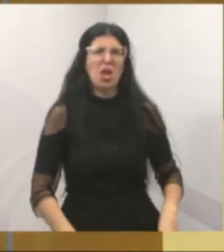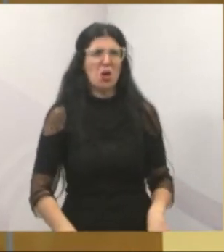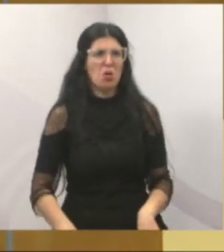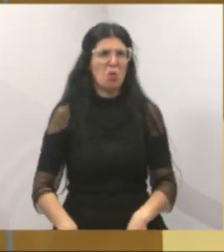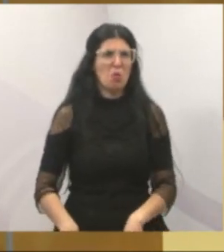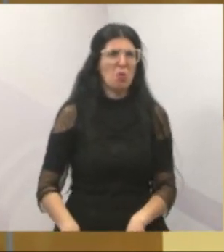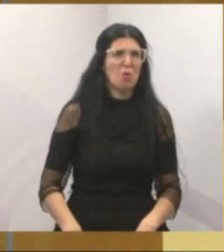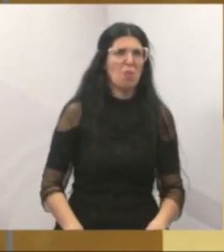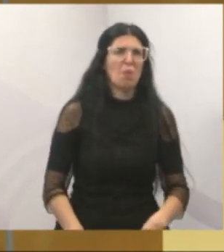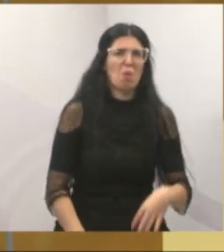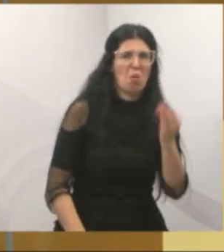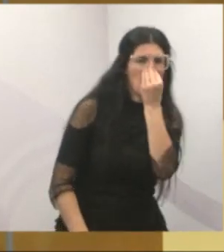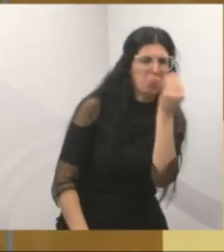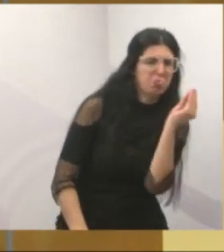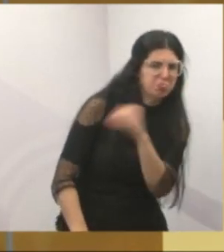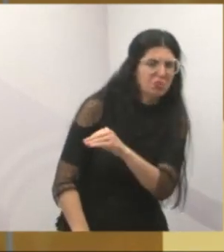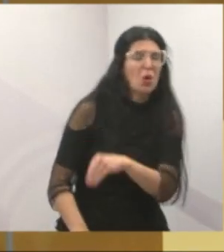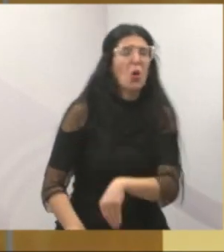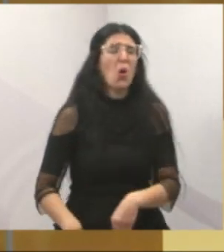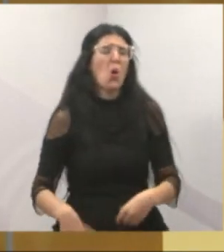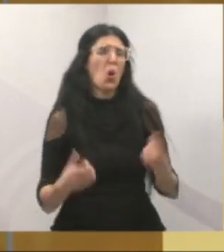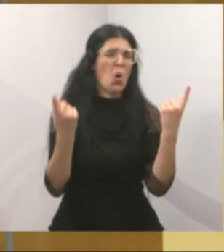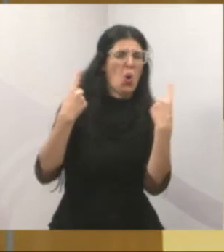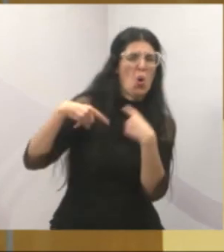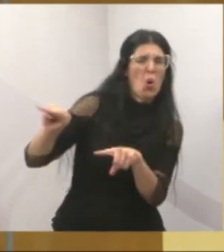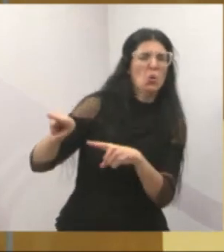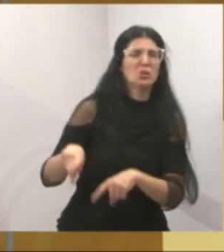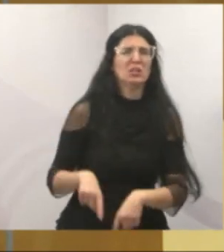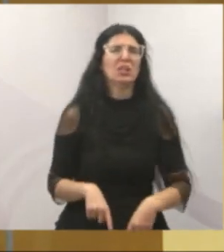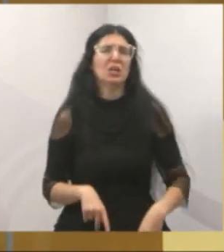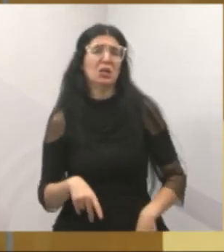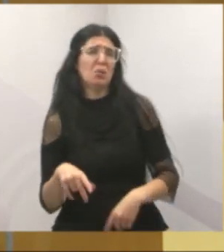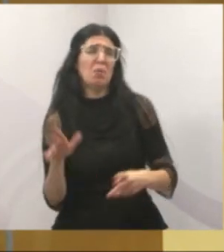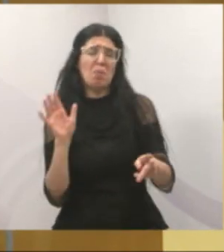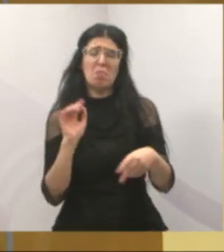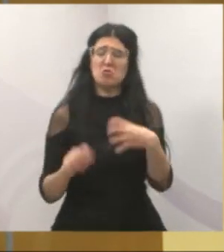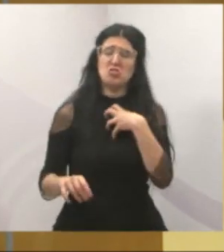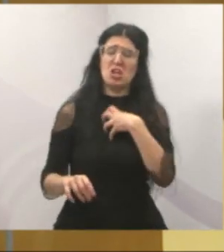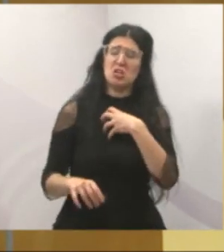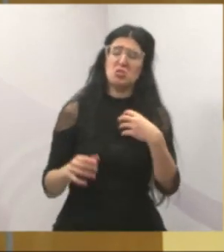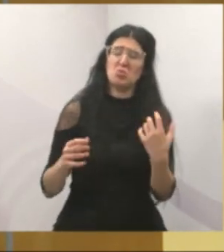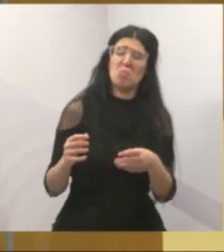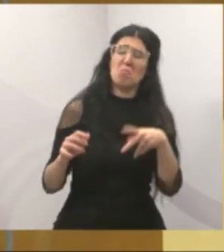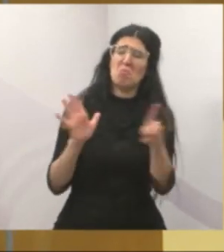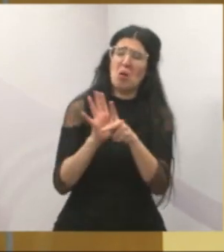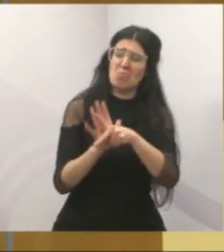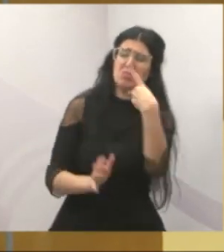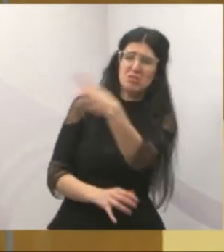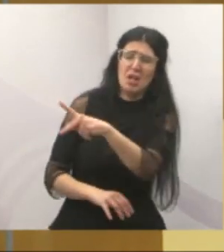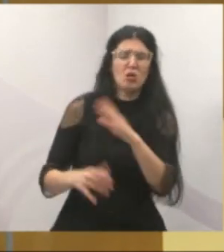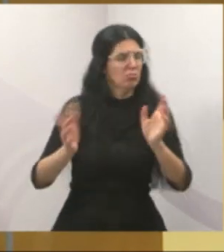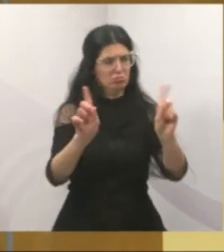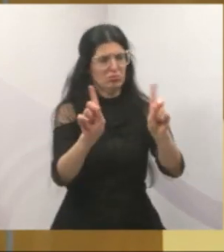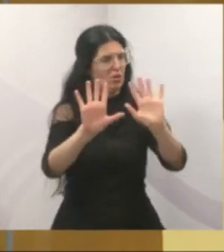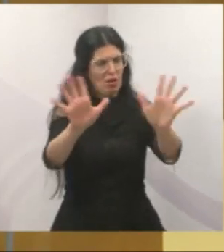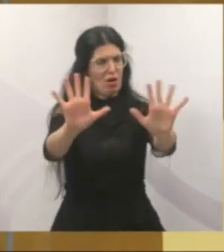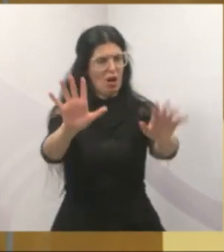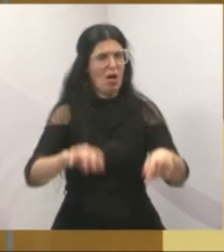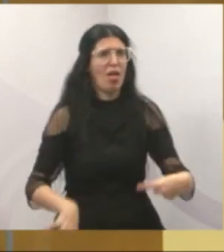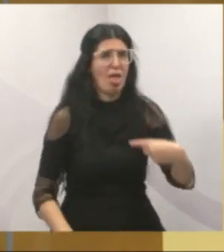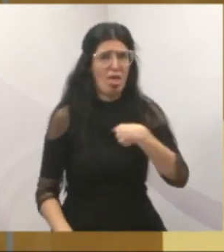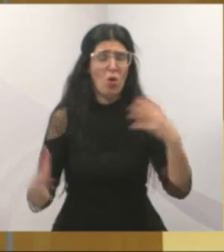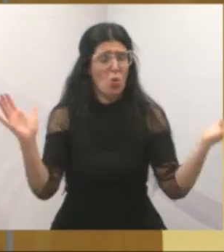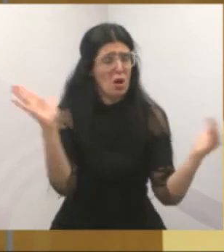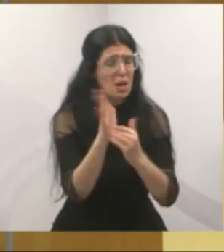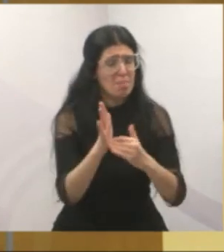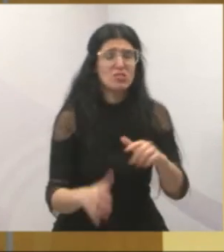sua austeridade, sobre o seu caráter, sobre os seus princípios. Porque aqui está um vereador que tem limites